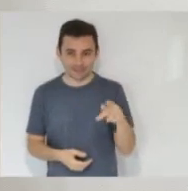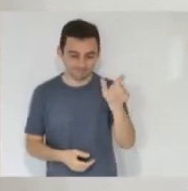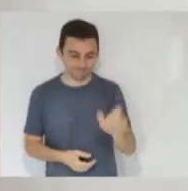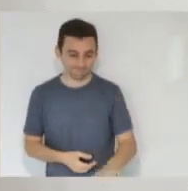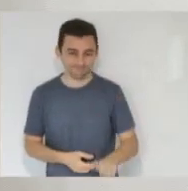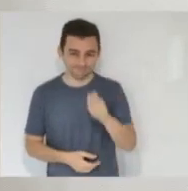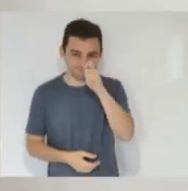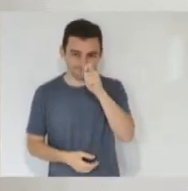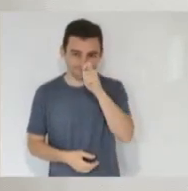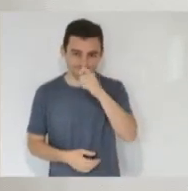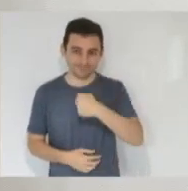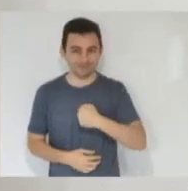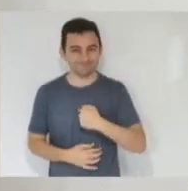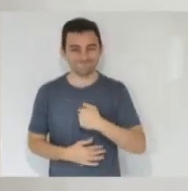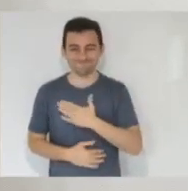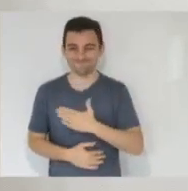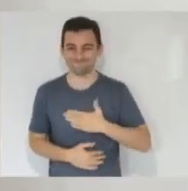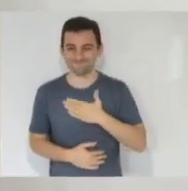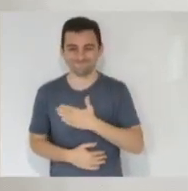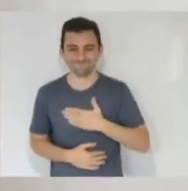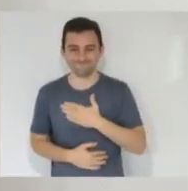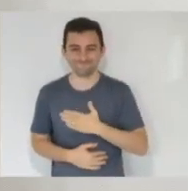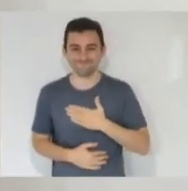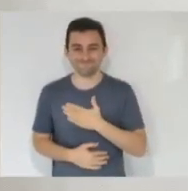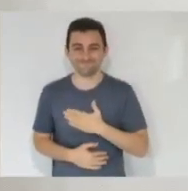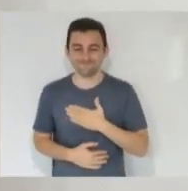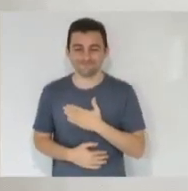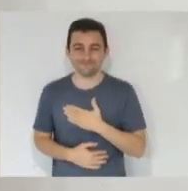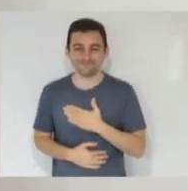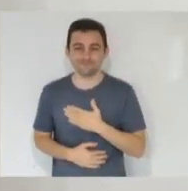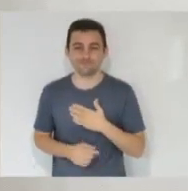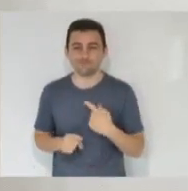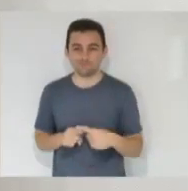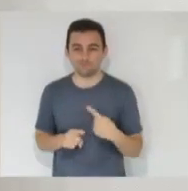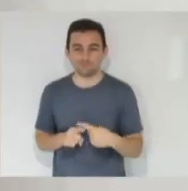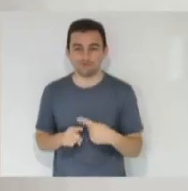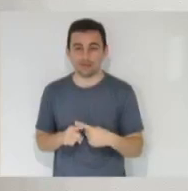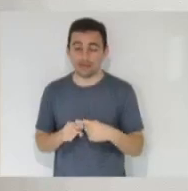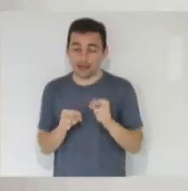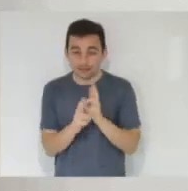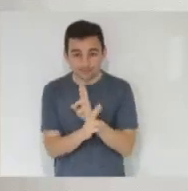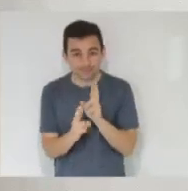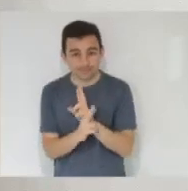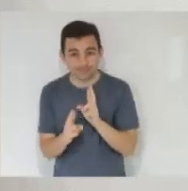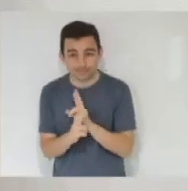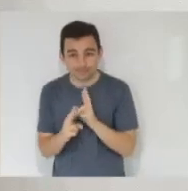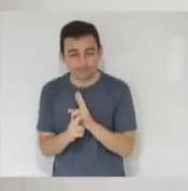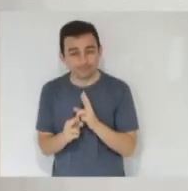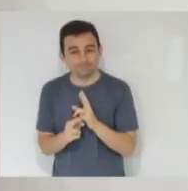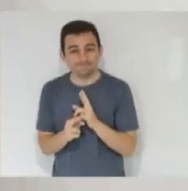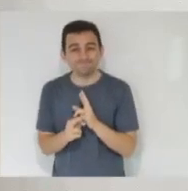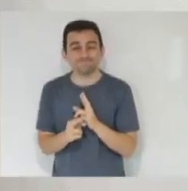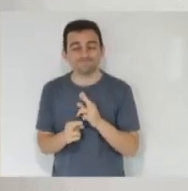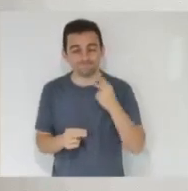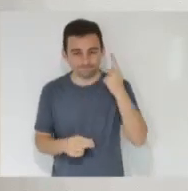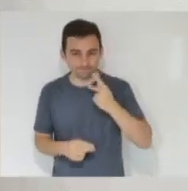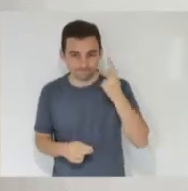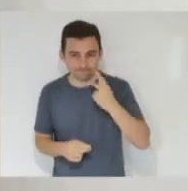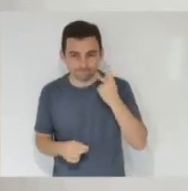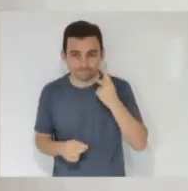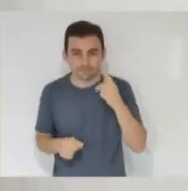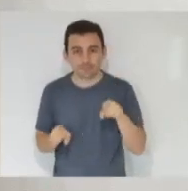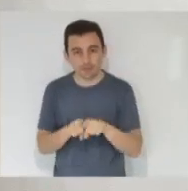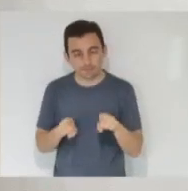de quem eu tenho a grata satisfação de ter, além de uma relação próxima política, uma grande relação